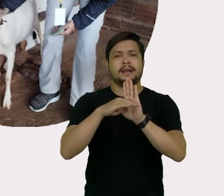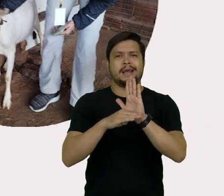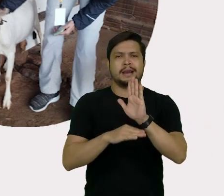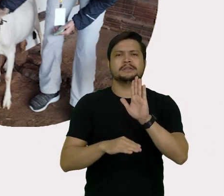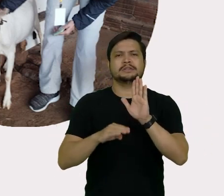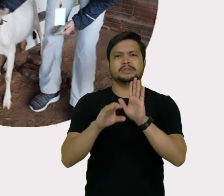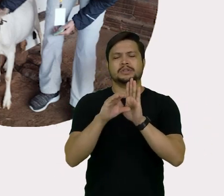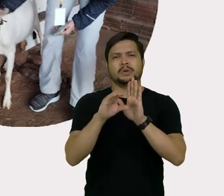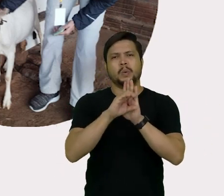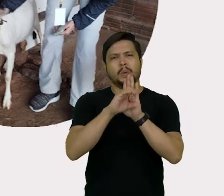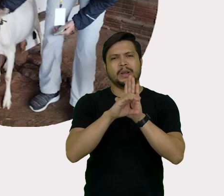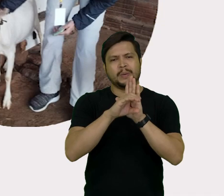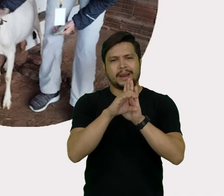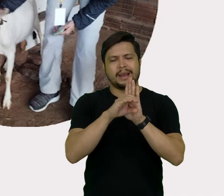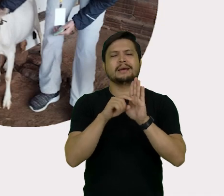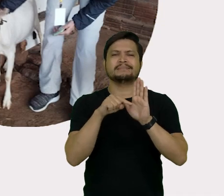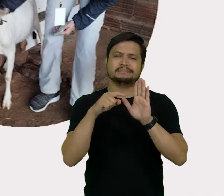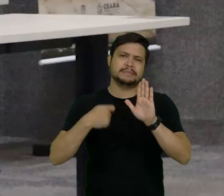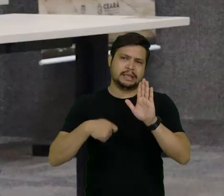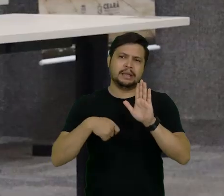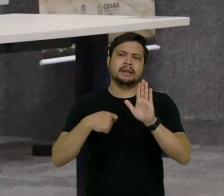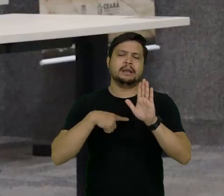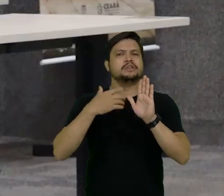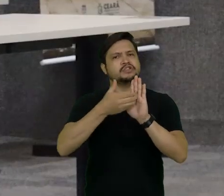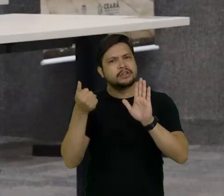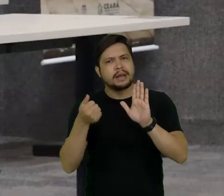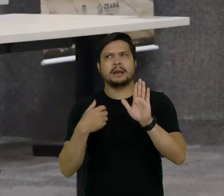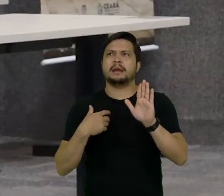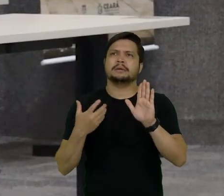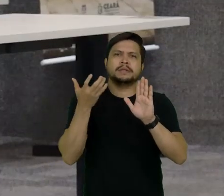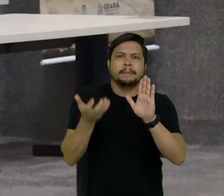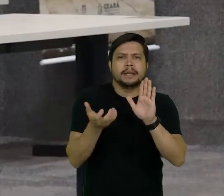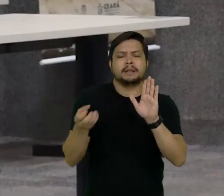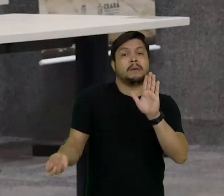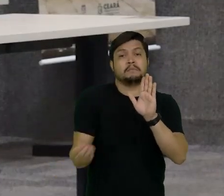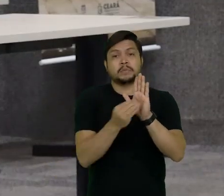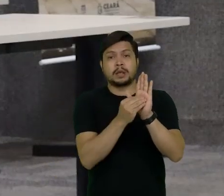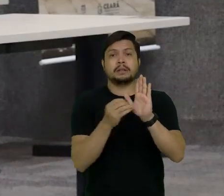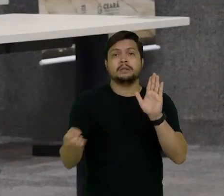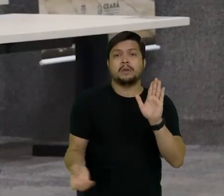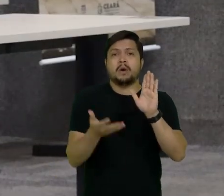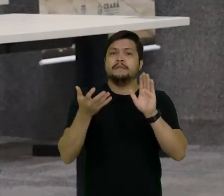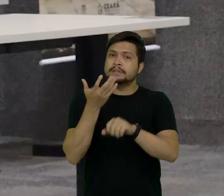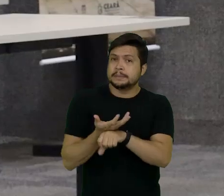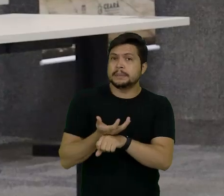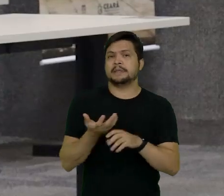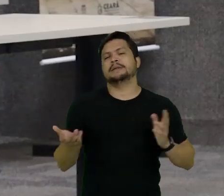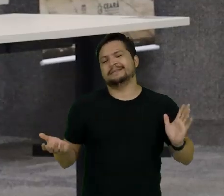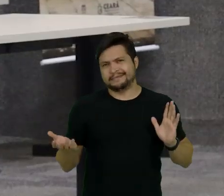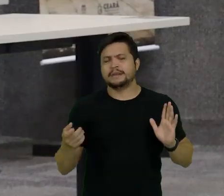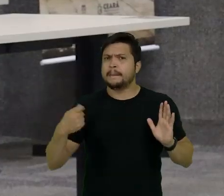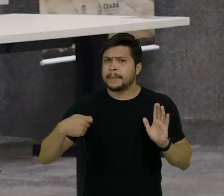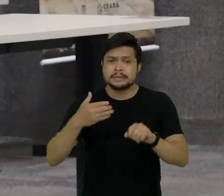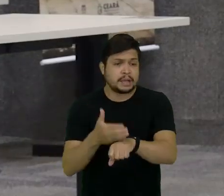de grade curricular, que eu sei que periodicamente isso é feito e é importante que a gente se antecipe. Não